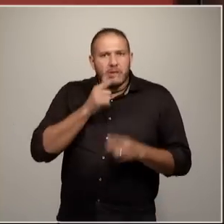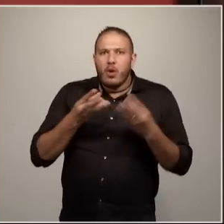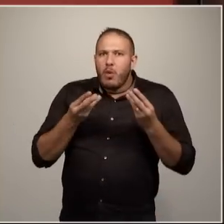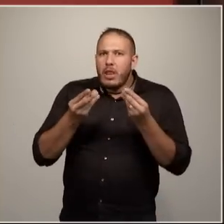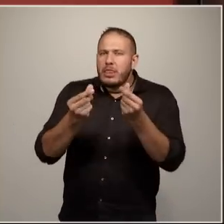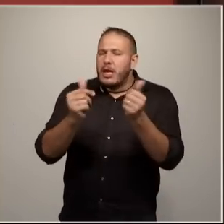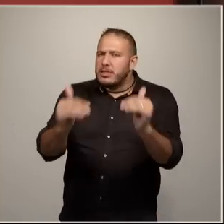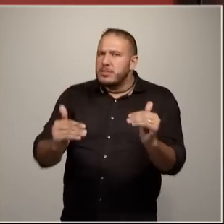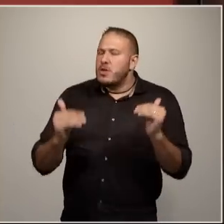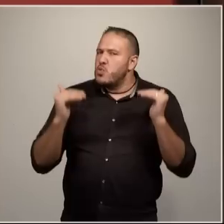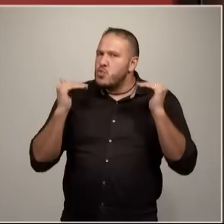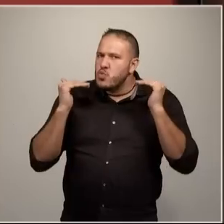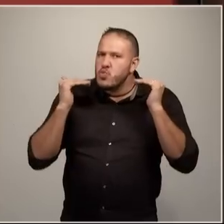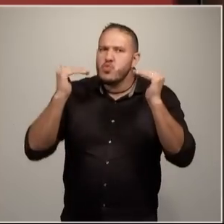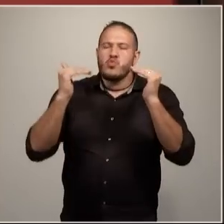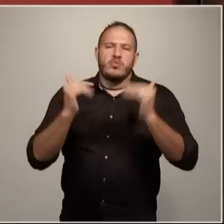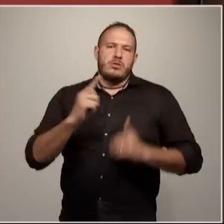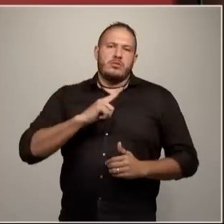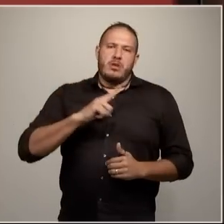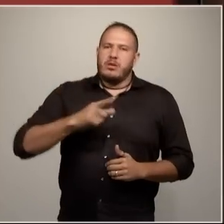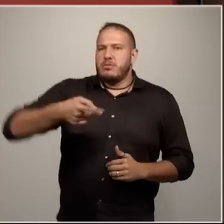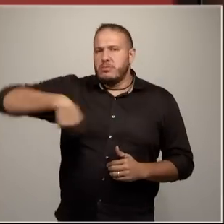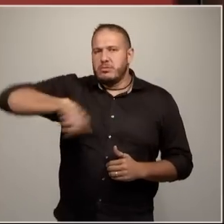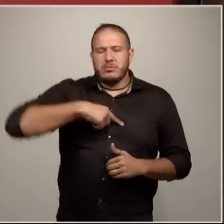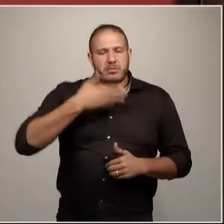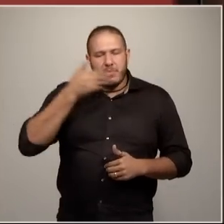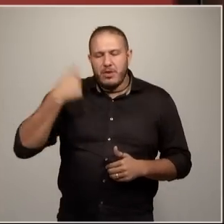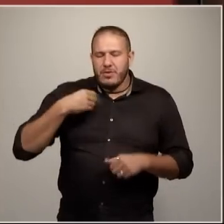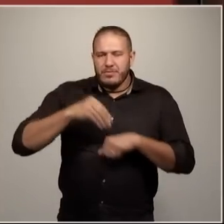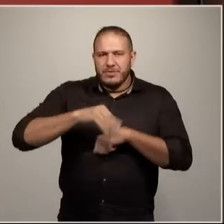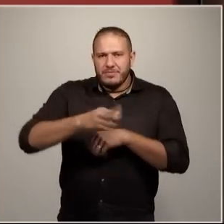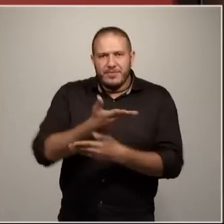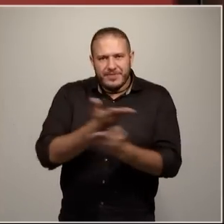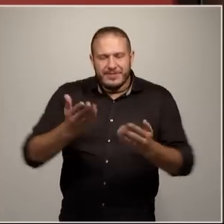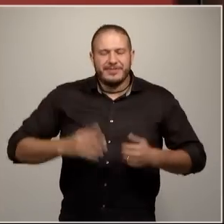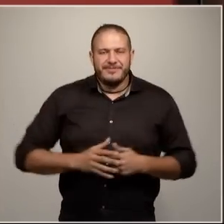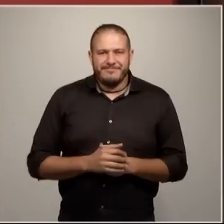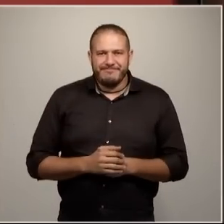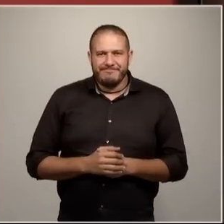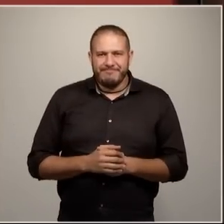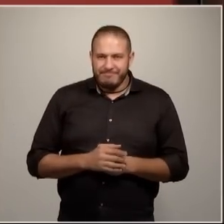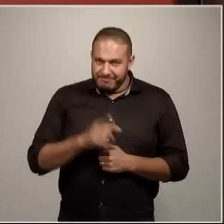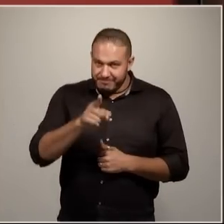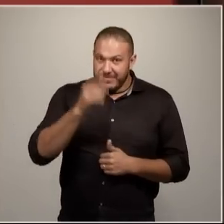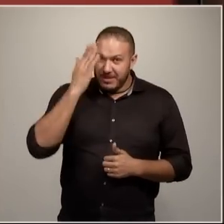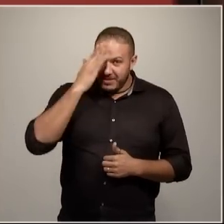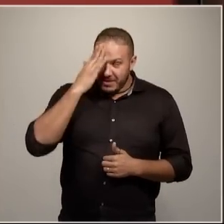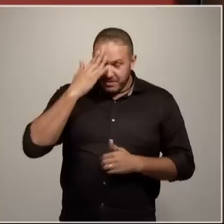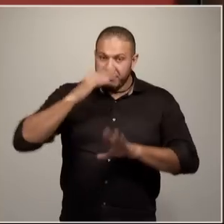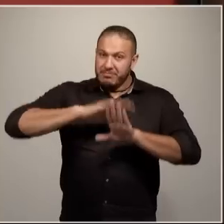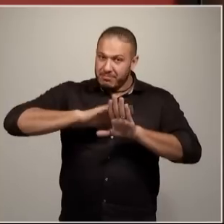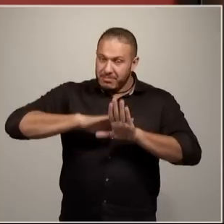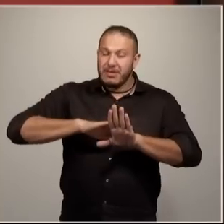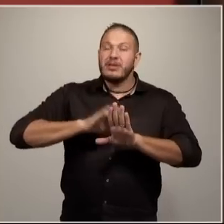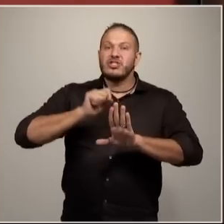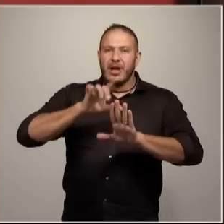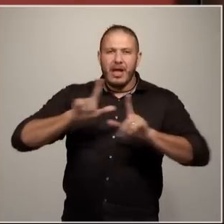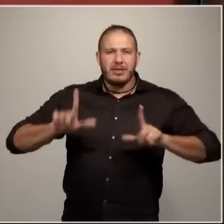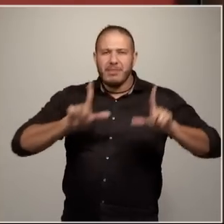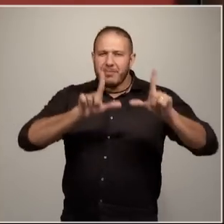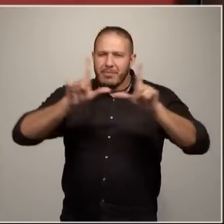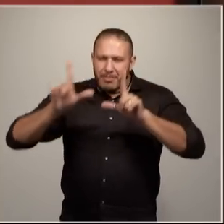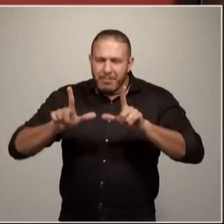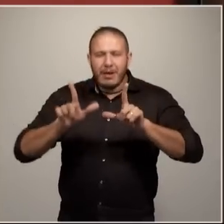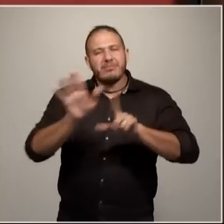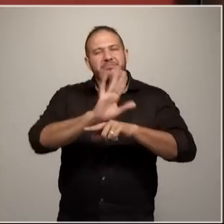qualidade que a gente tenta fazer ser o melhor possível para vocês. Saibam que por trás de cada uma dessas imagens, em